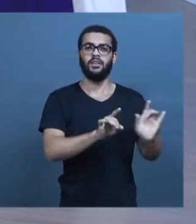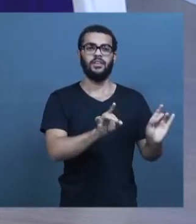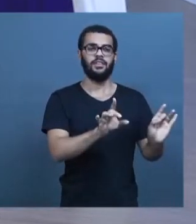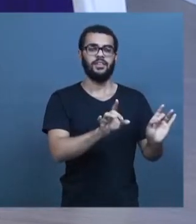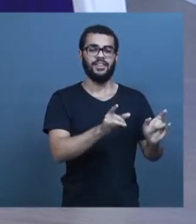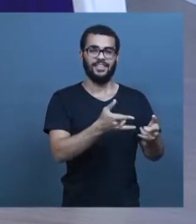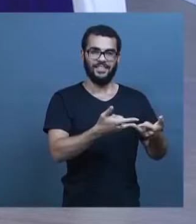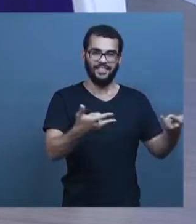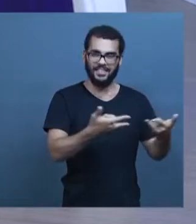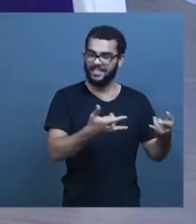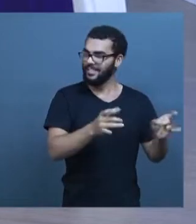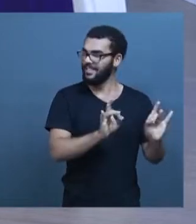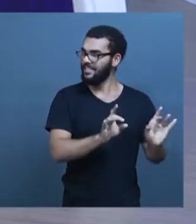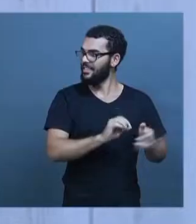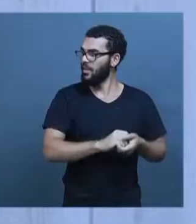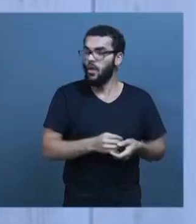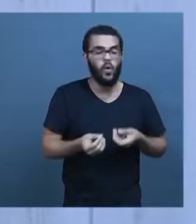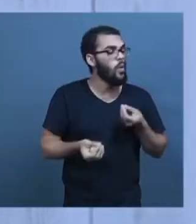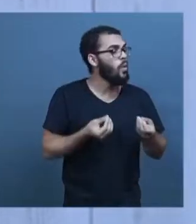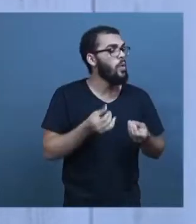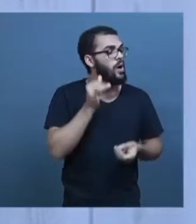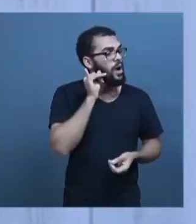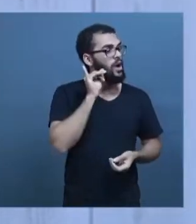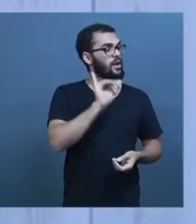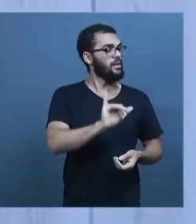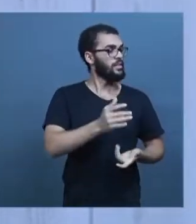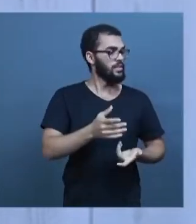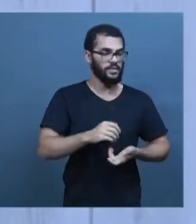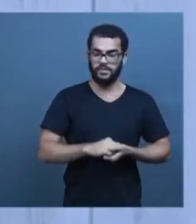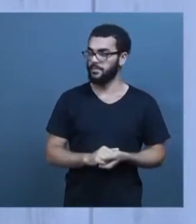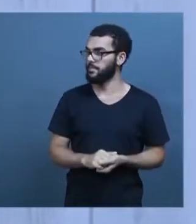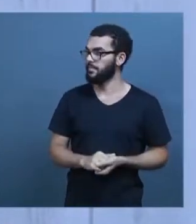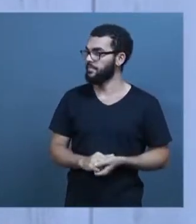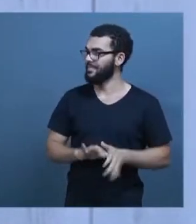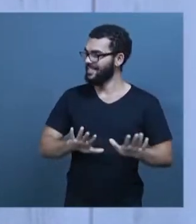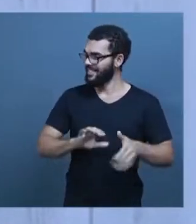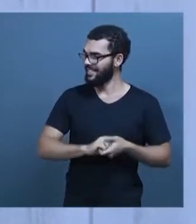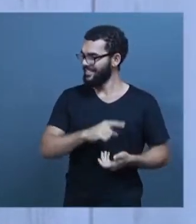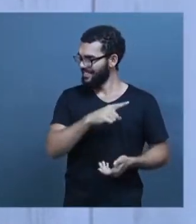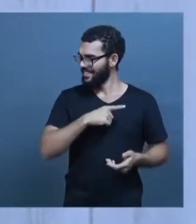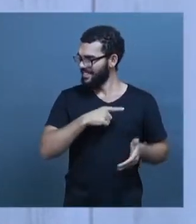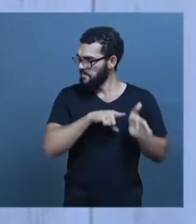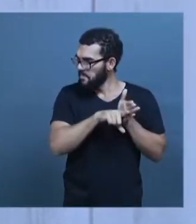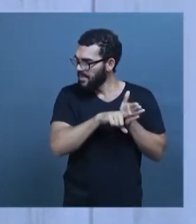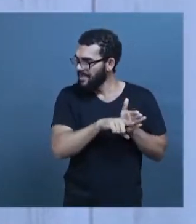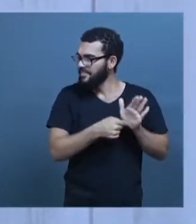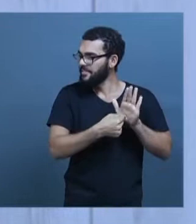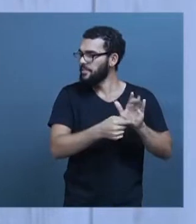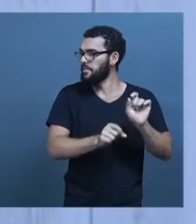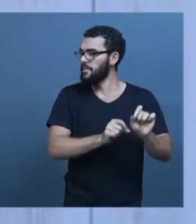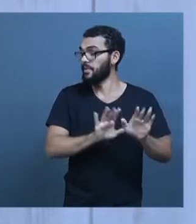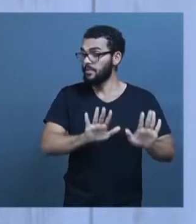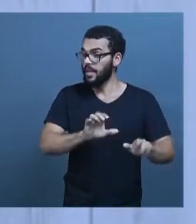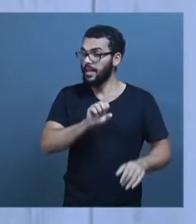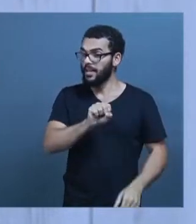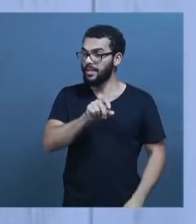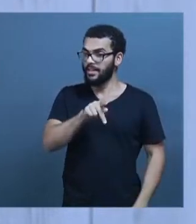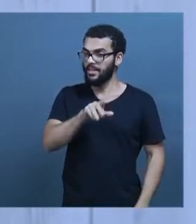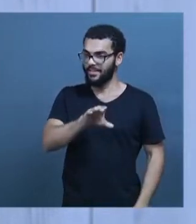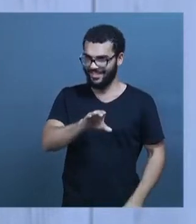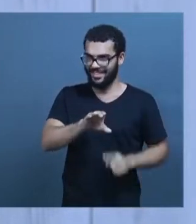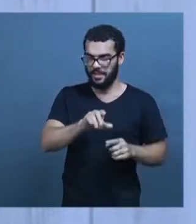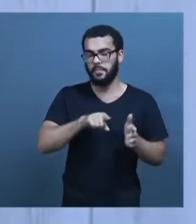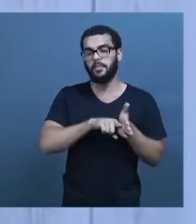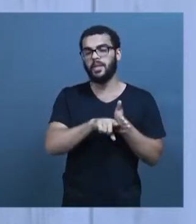cheque especial, professora Luciana? Então, completando essa pesquisa do Banco Central, recentemente o SPC fez uma